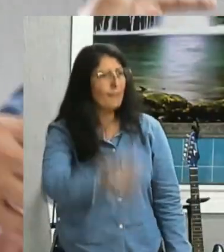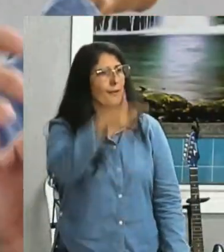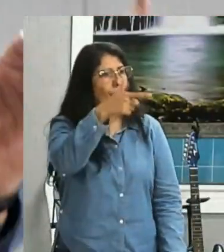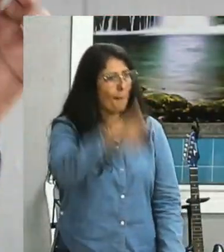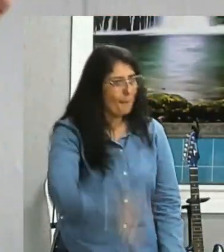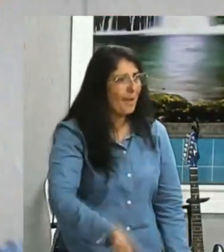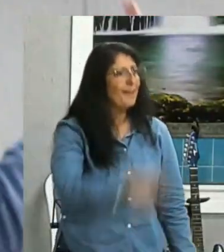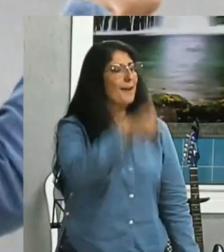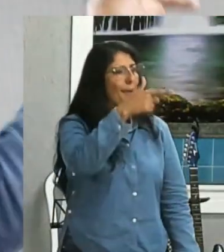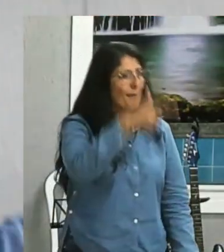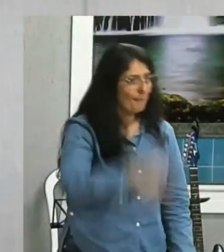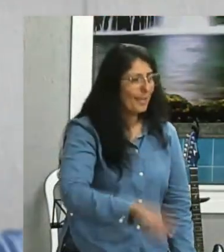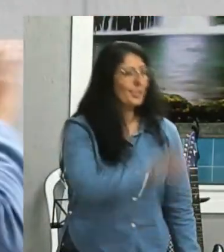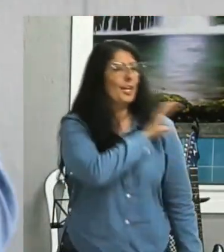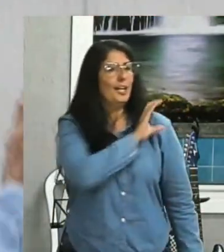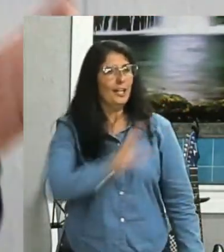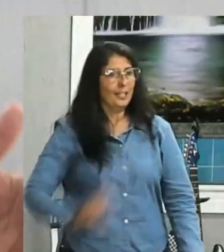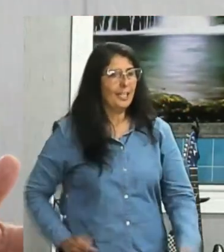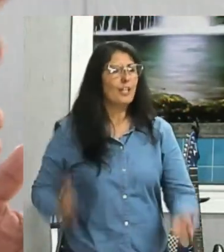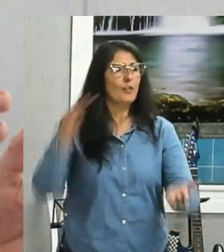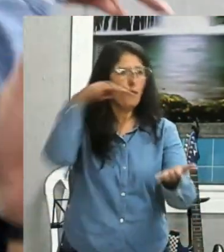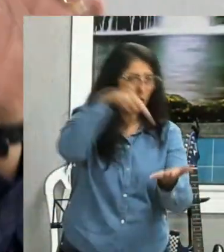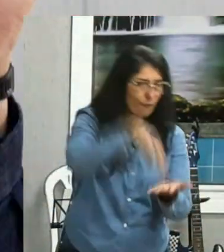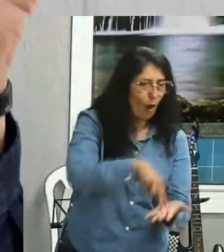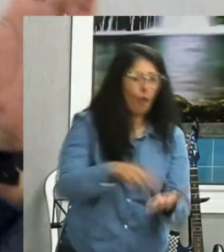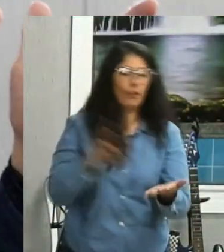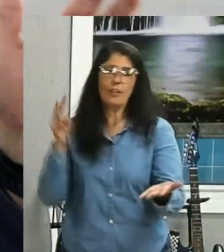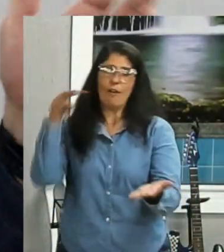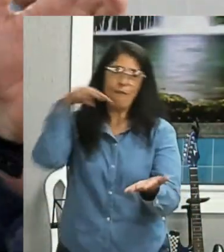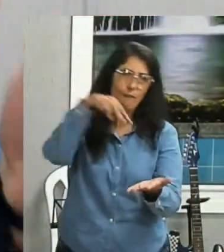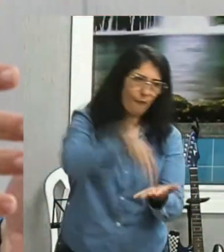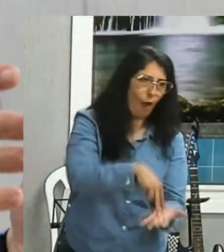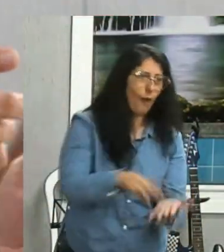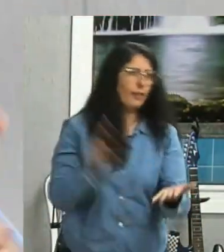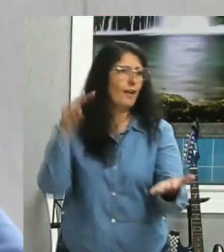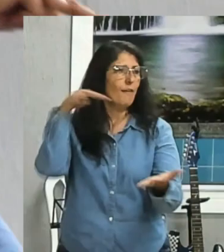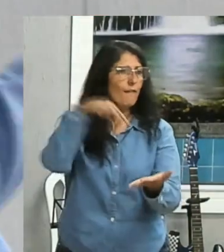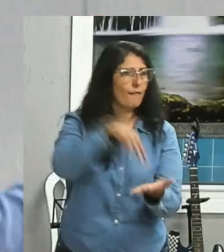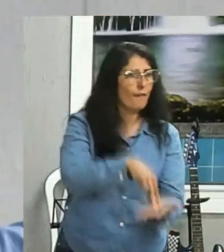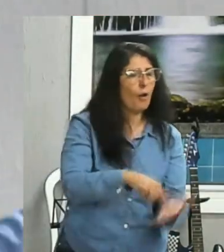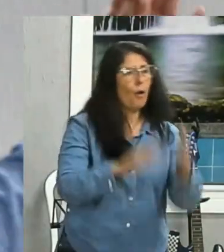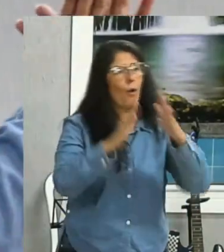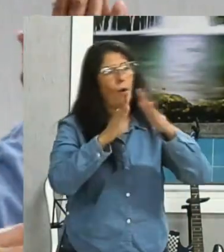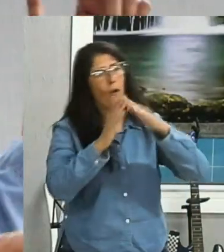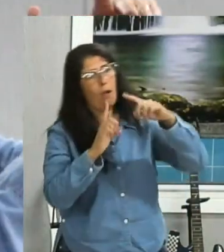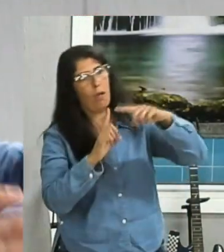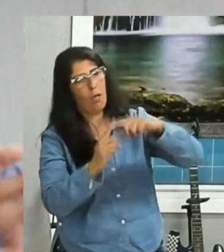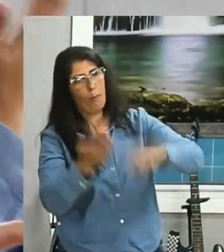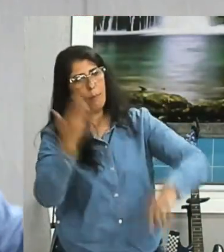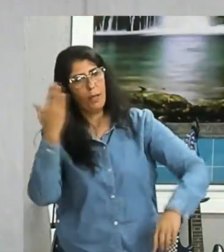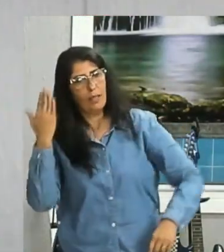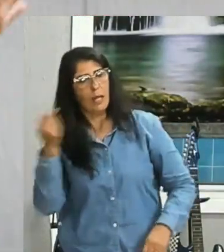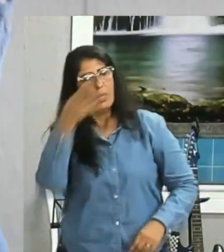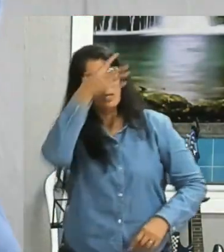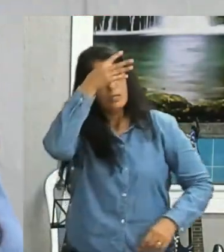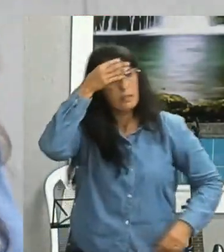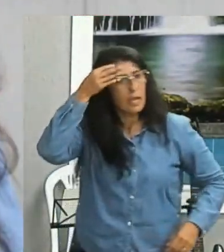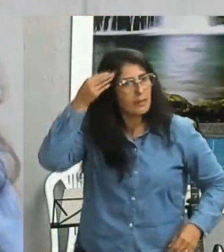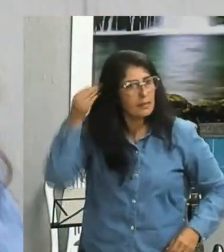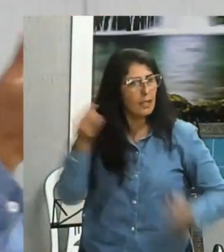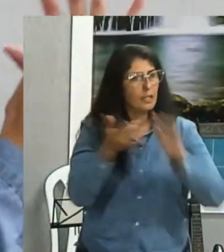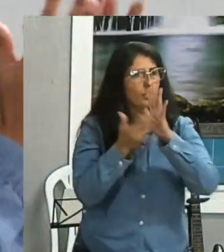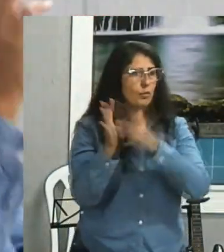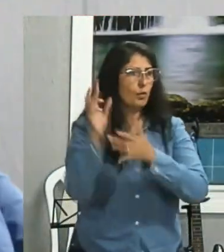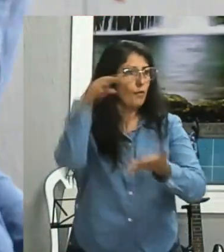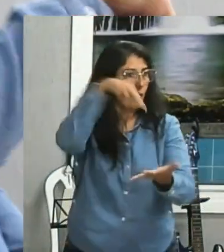voltar. As igrejas não podiam se esquecer de que Cristo iria voltar. Naquela época eles estavam sofrendo